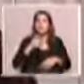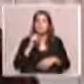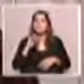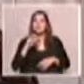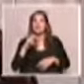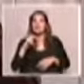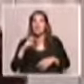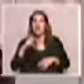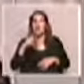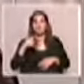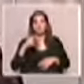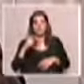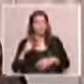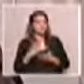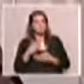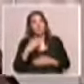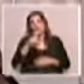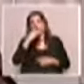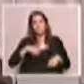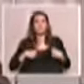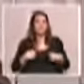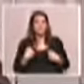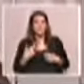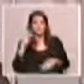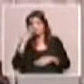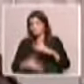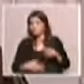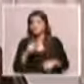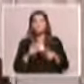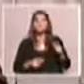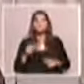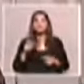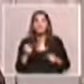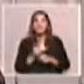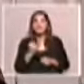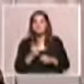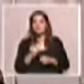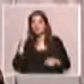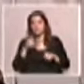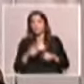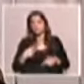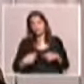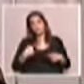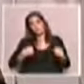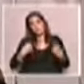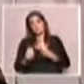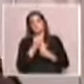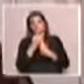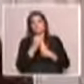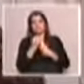para autoabastecimento. E, de repente, estas pessoas que trabalhavam para autoabastecimento